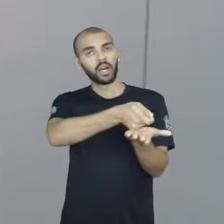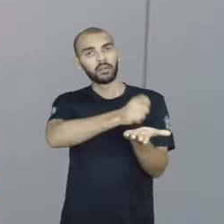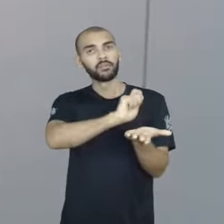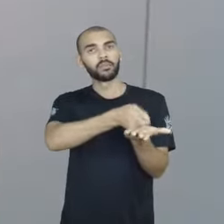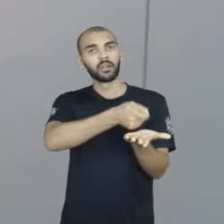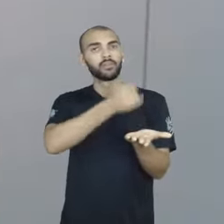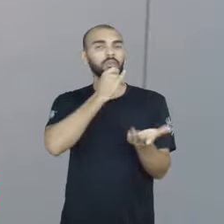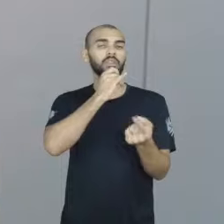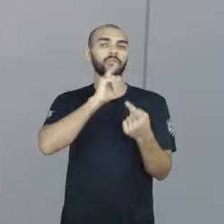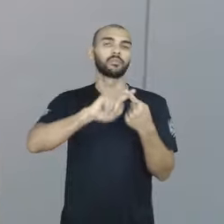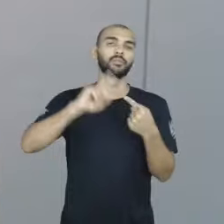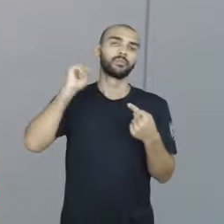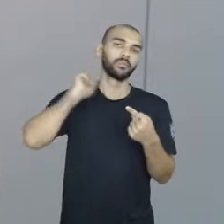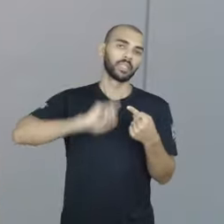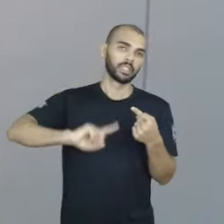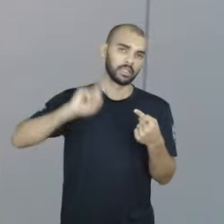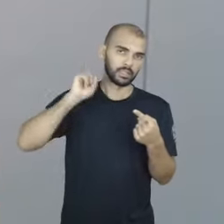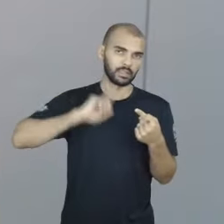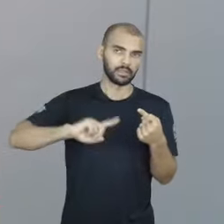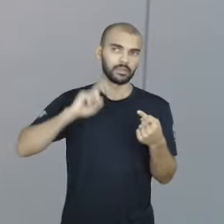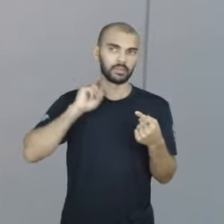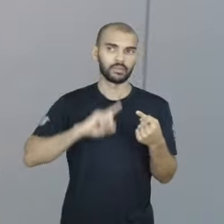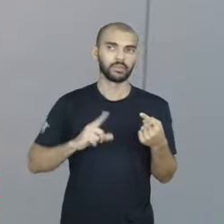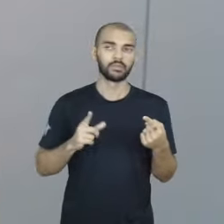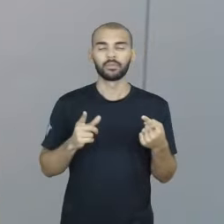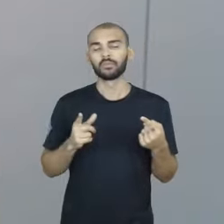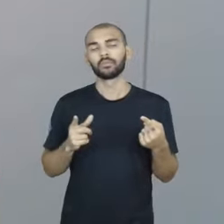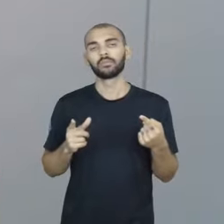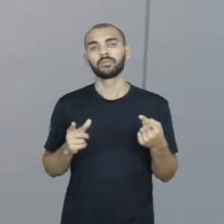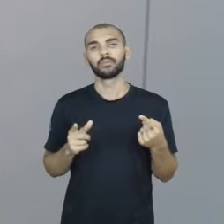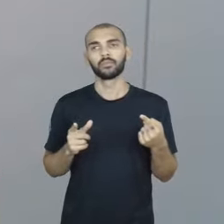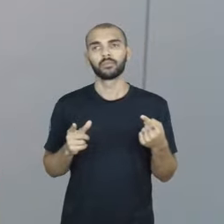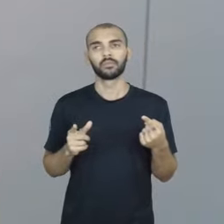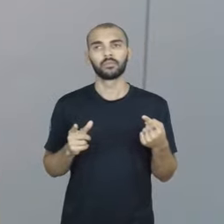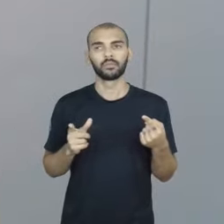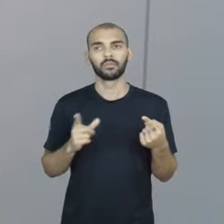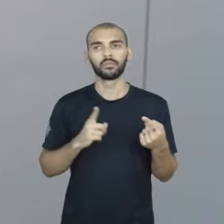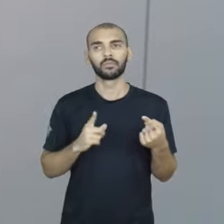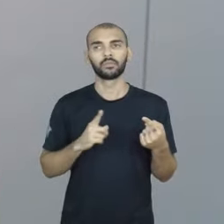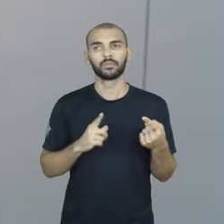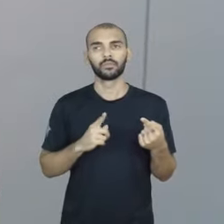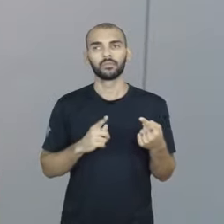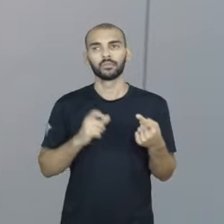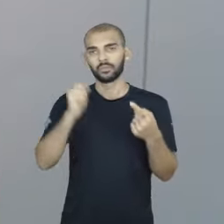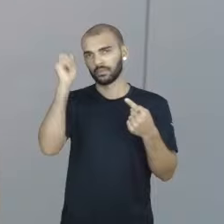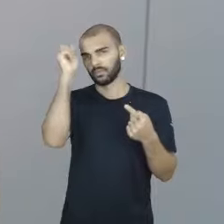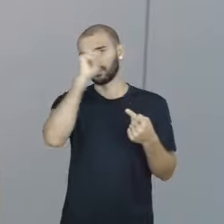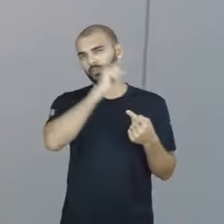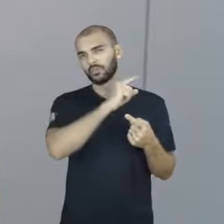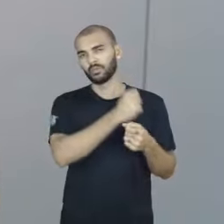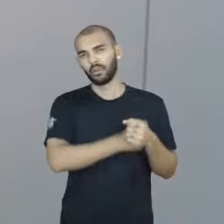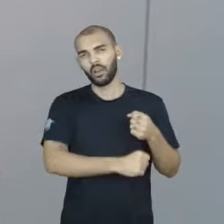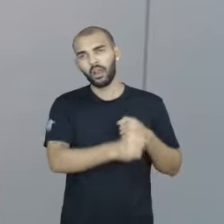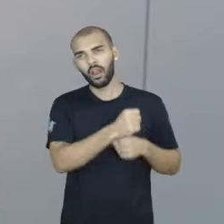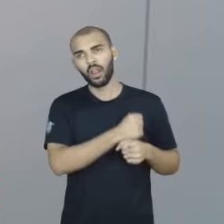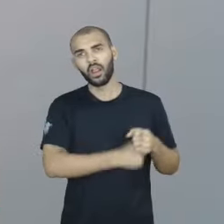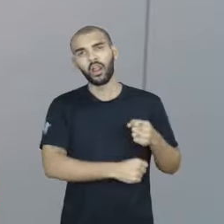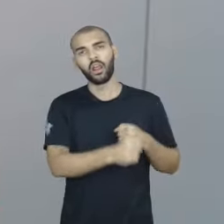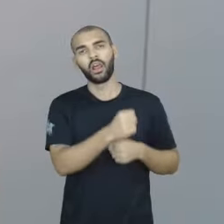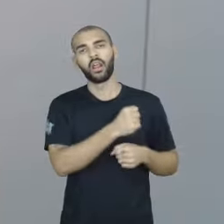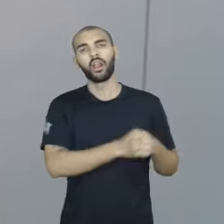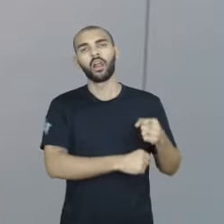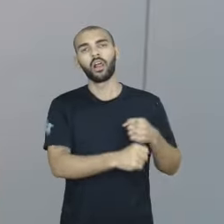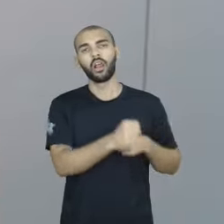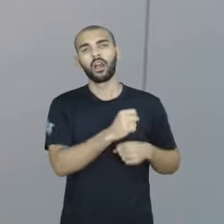caso de Minas Gerais, que ficou muito tempo com uma situação difícil. Nos últimos anos ele deixou